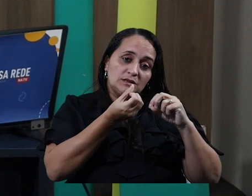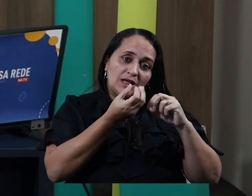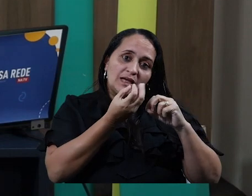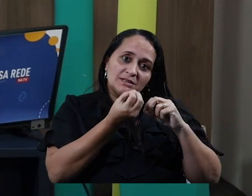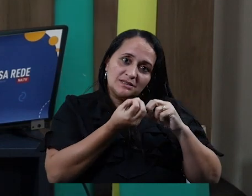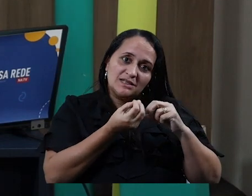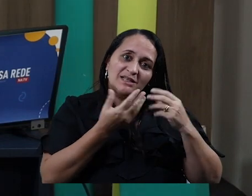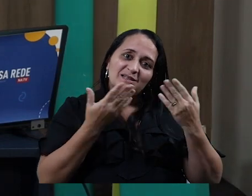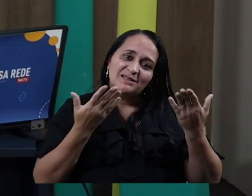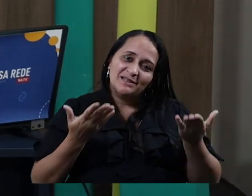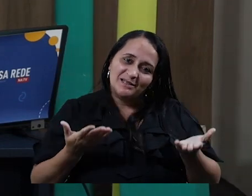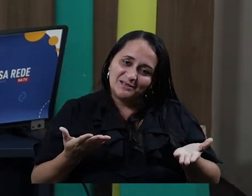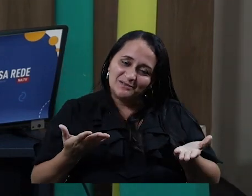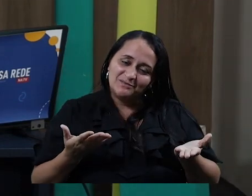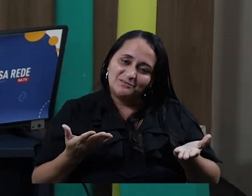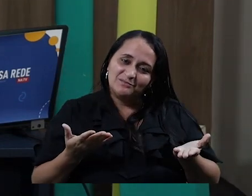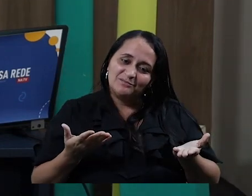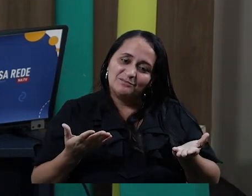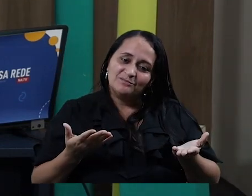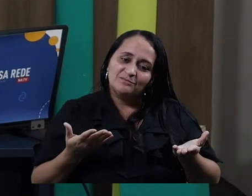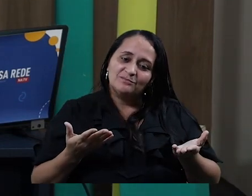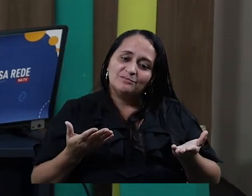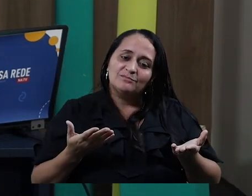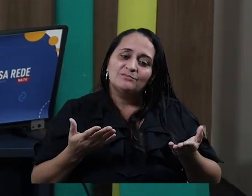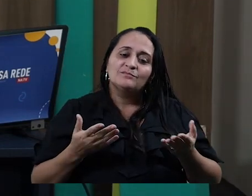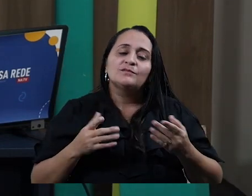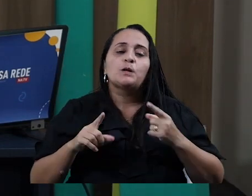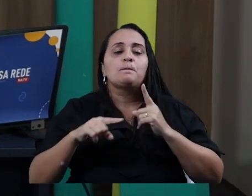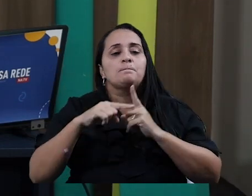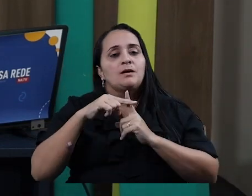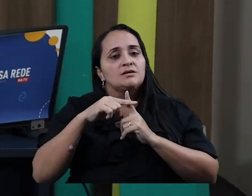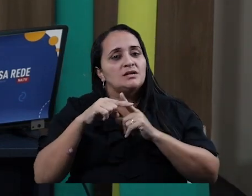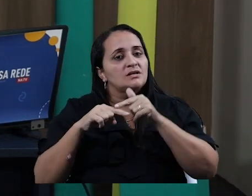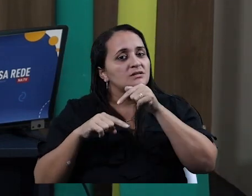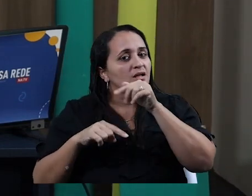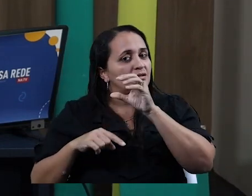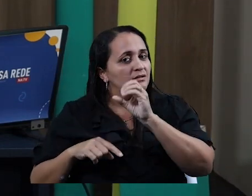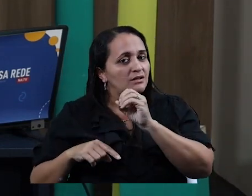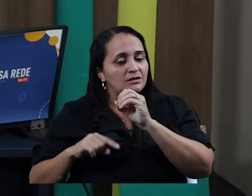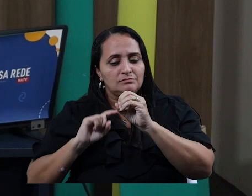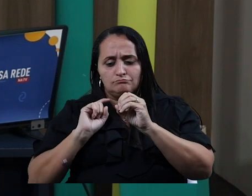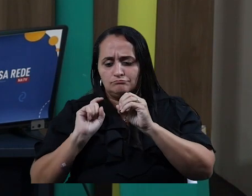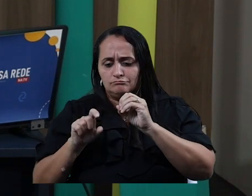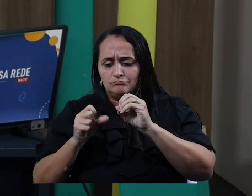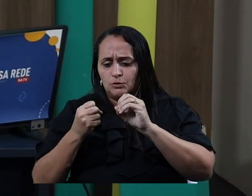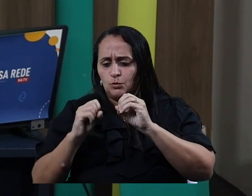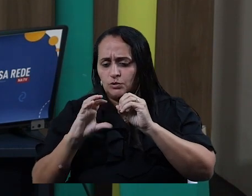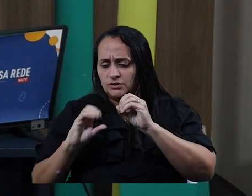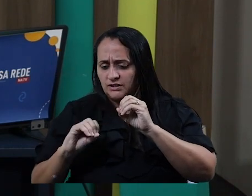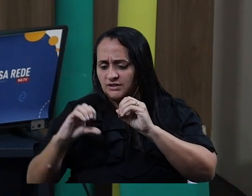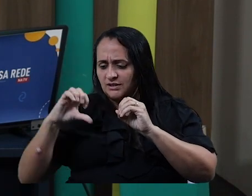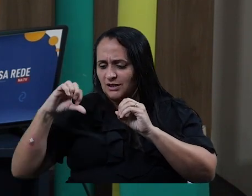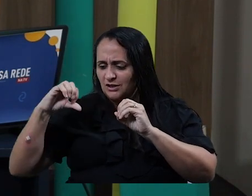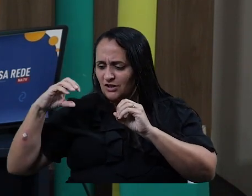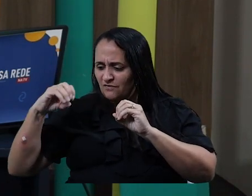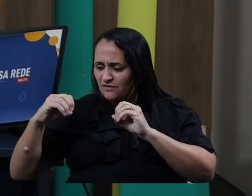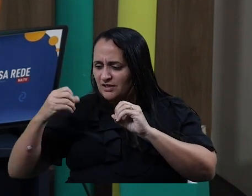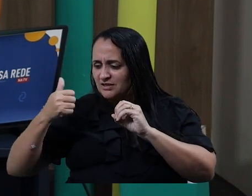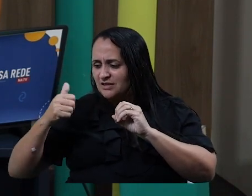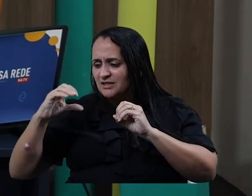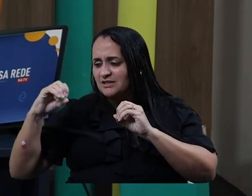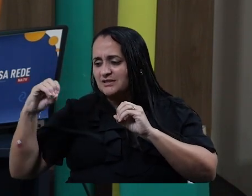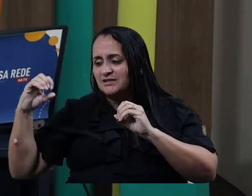60, né, gente? Por 60 mais 10, 70, 80,